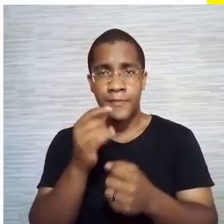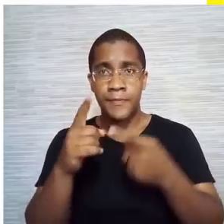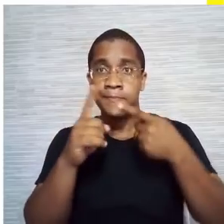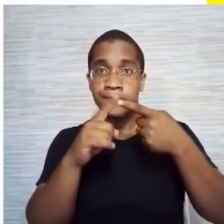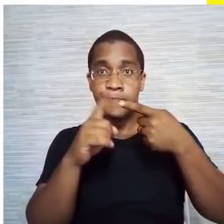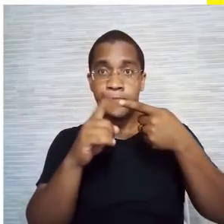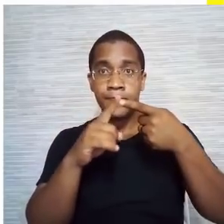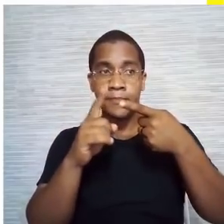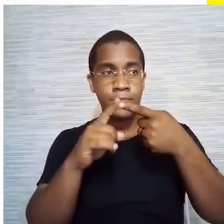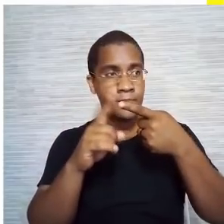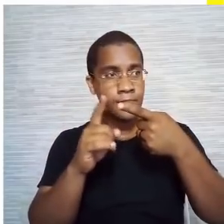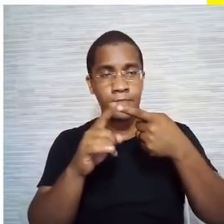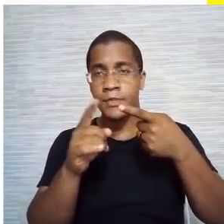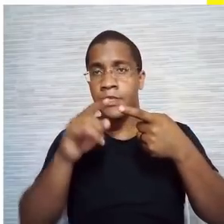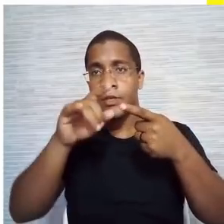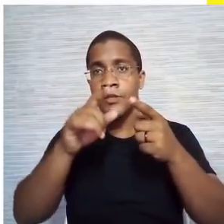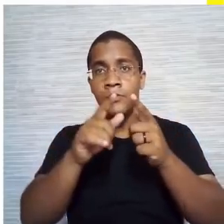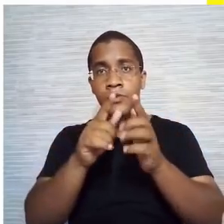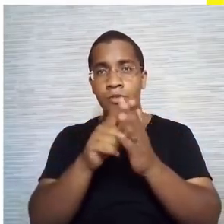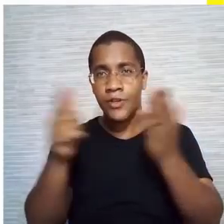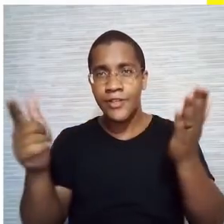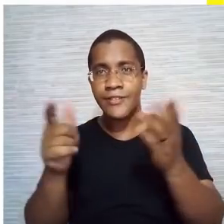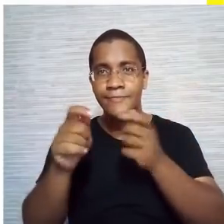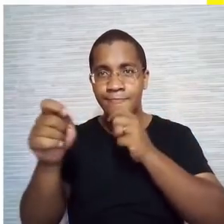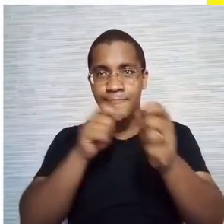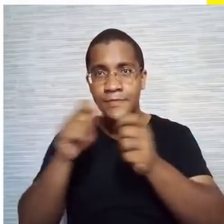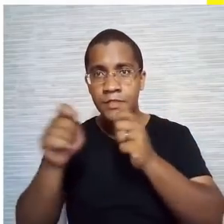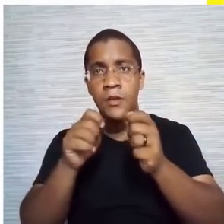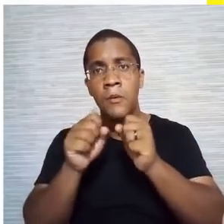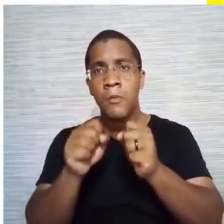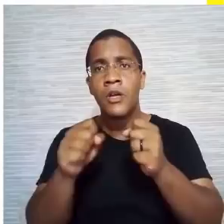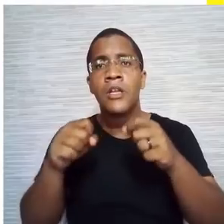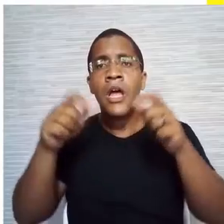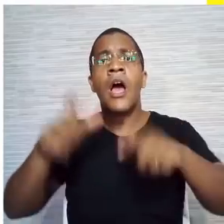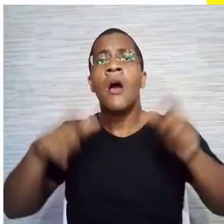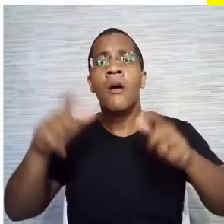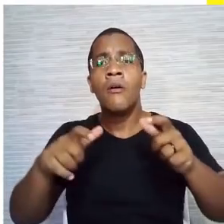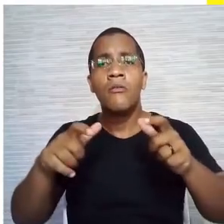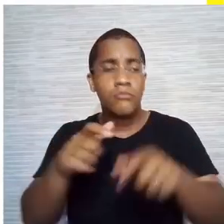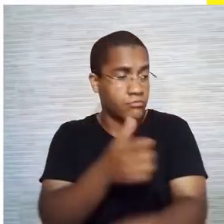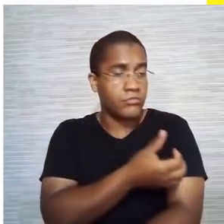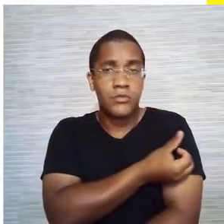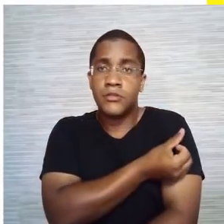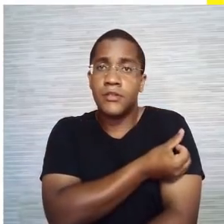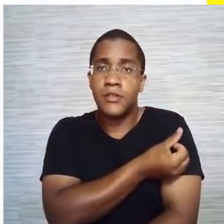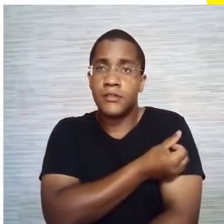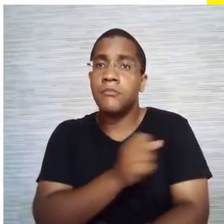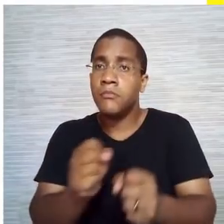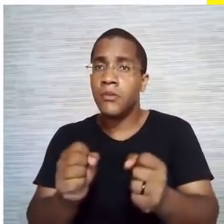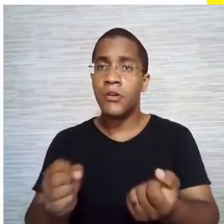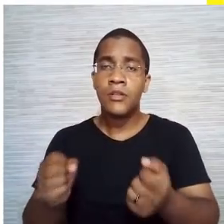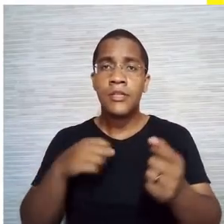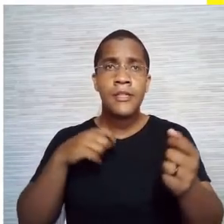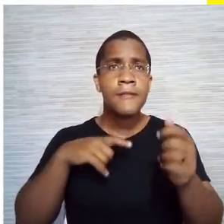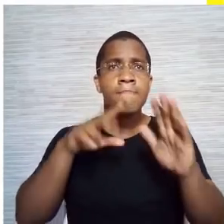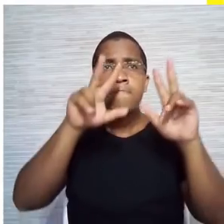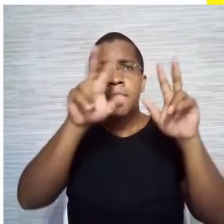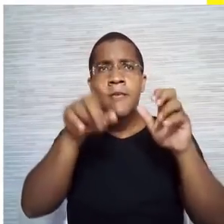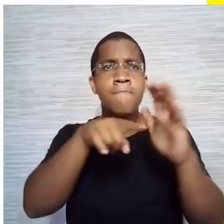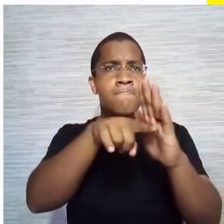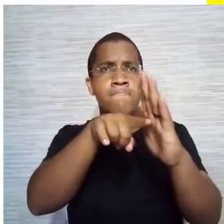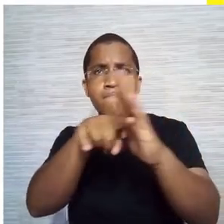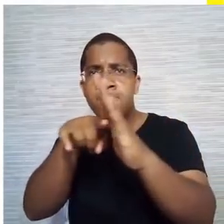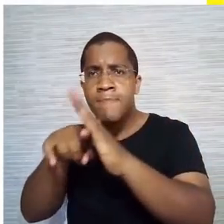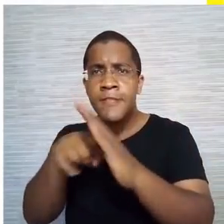ano, quando justamente o estudante, após essa coleta de informações sobre um determinado assunto, ele vai